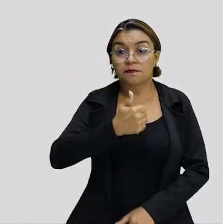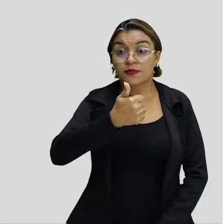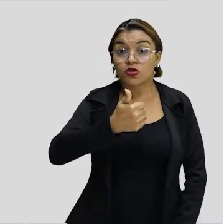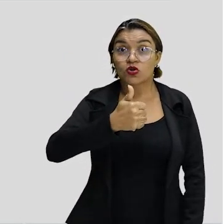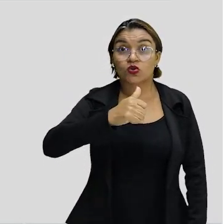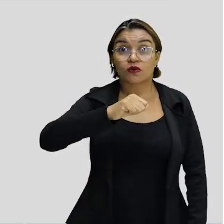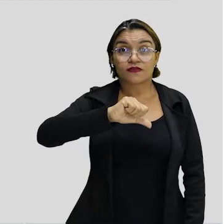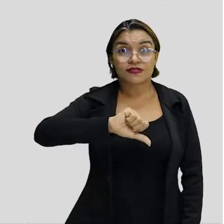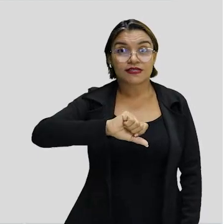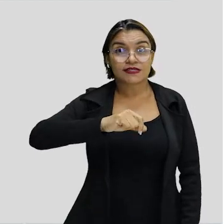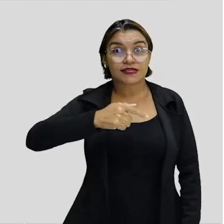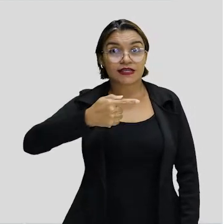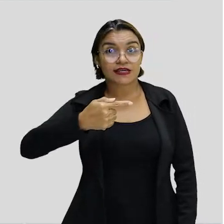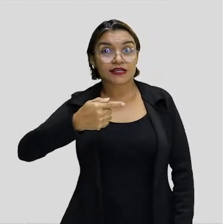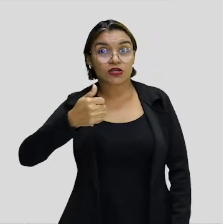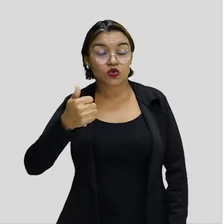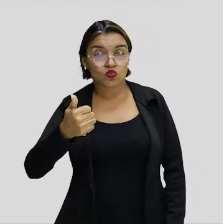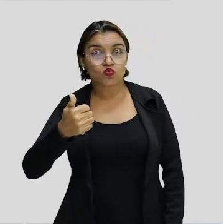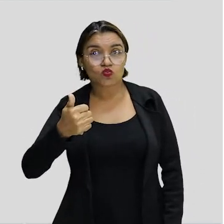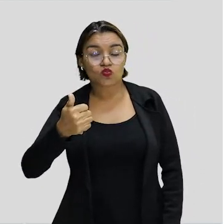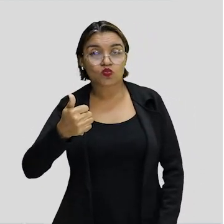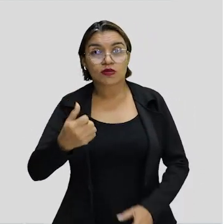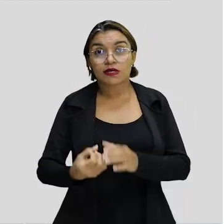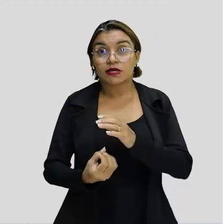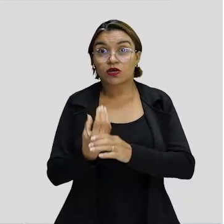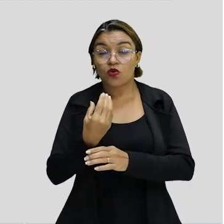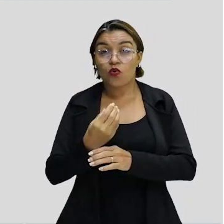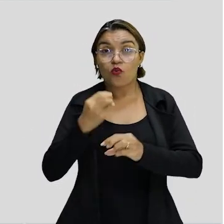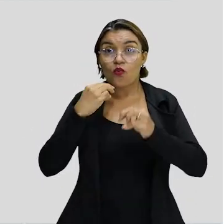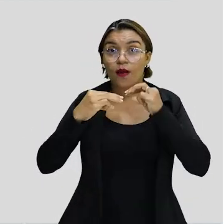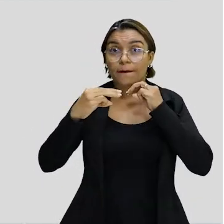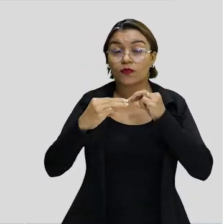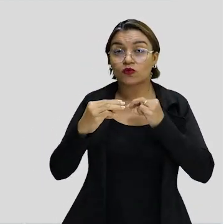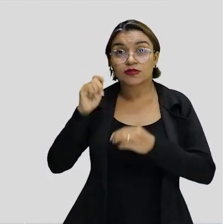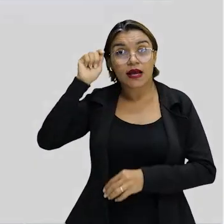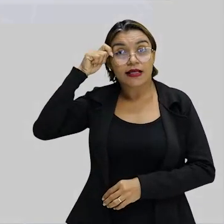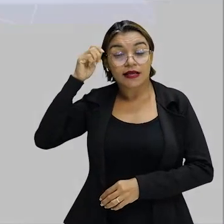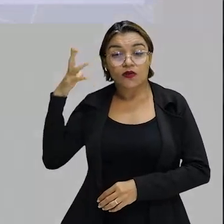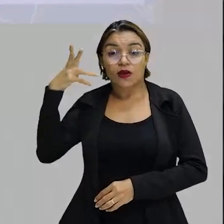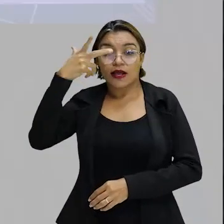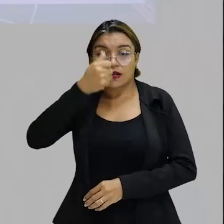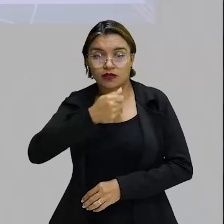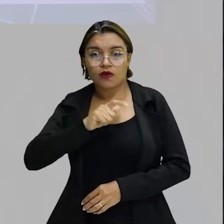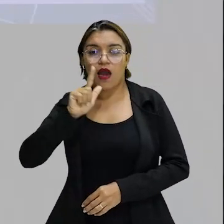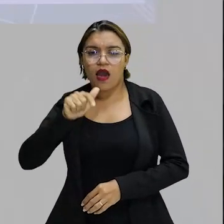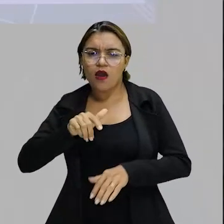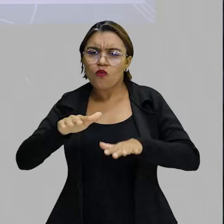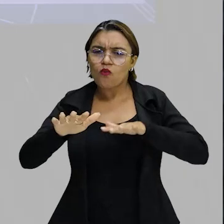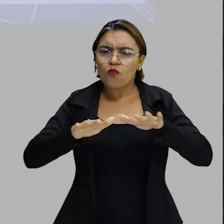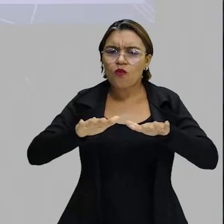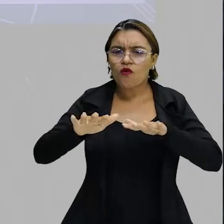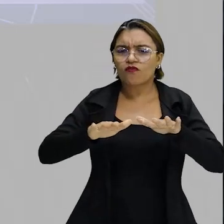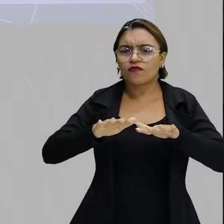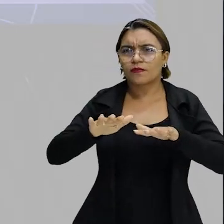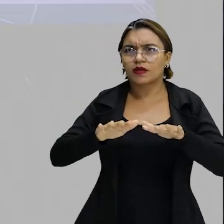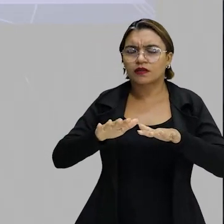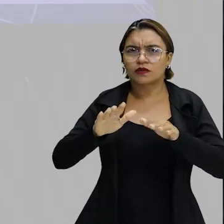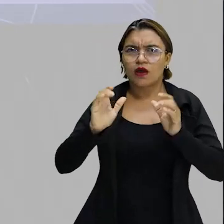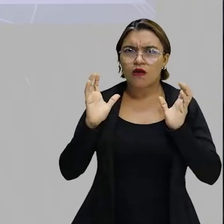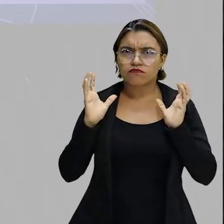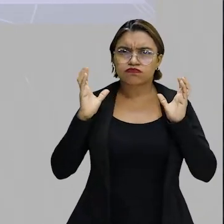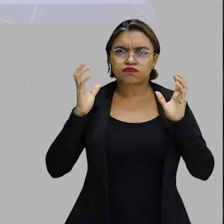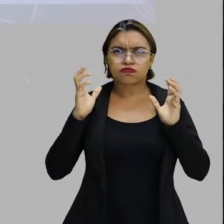1971, certo? Negro é Lindo se afina com o Black Power, que é um movimento, né, caracterizado por aquele cabelo